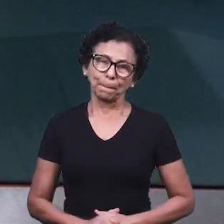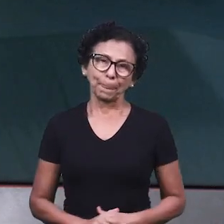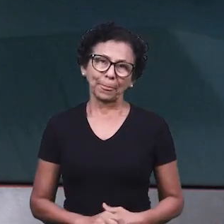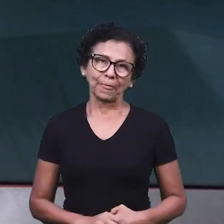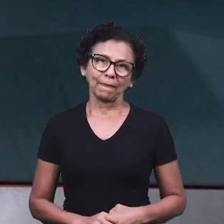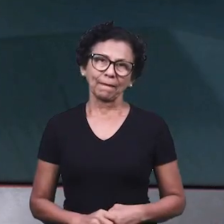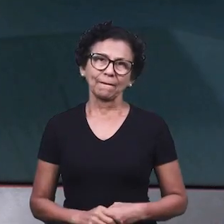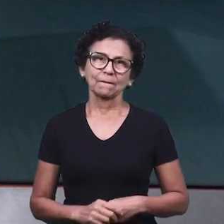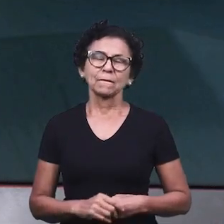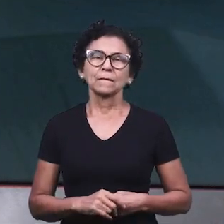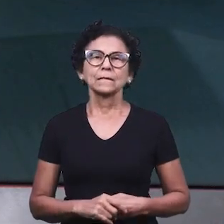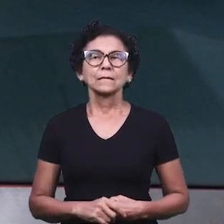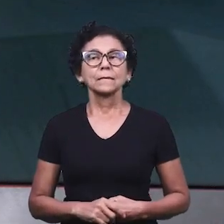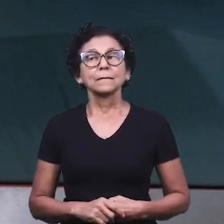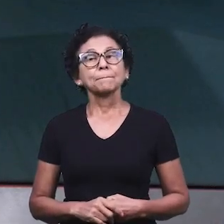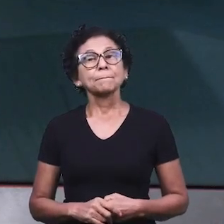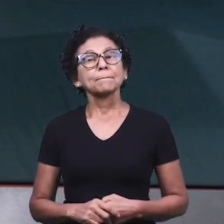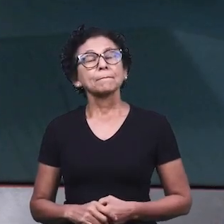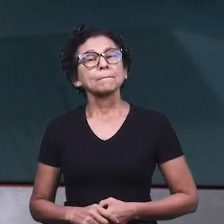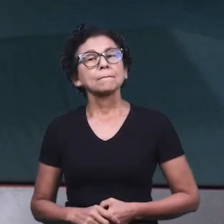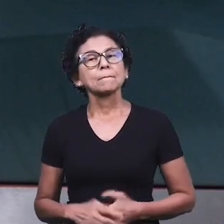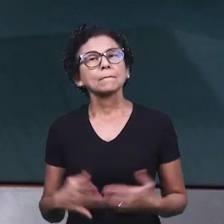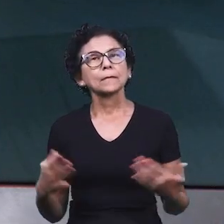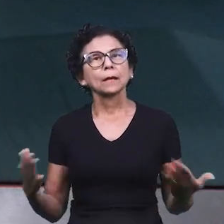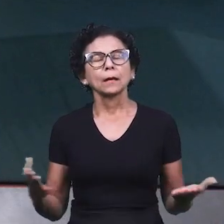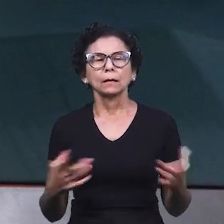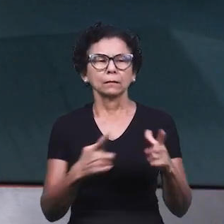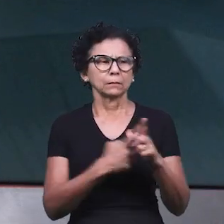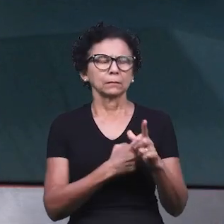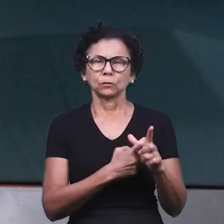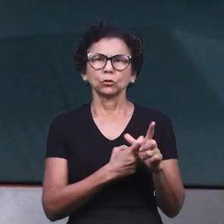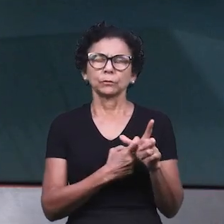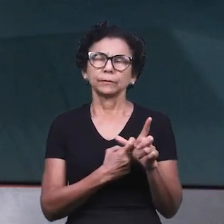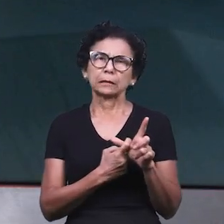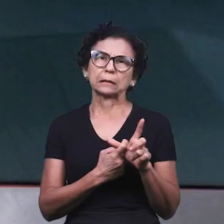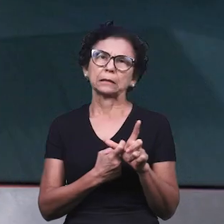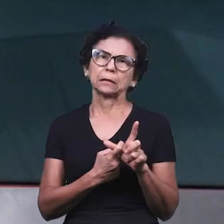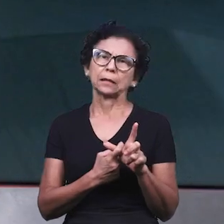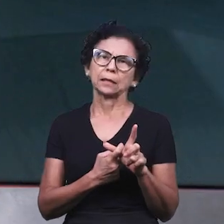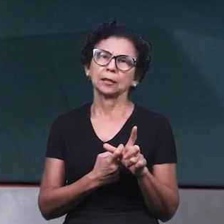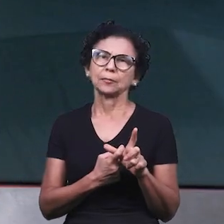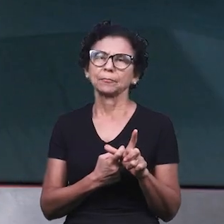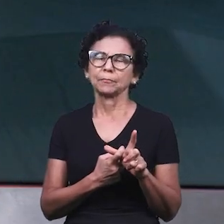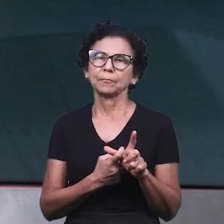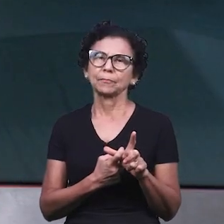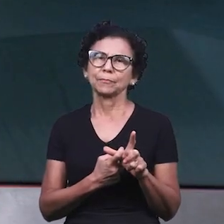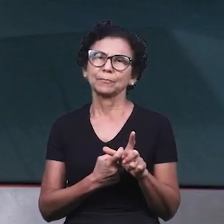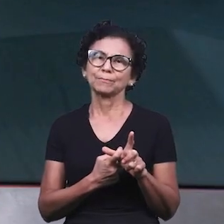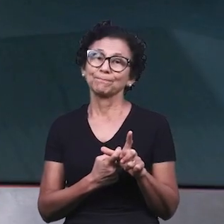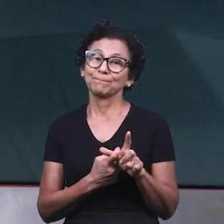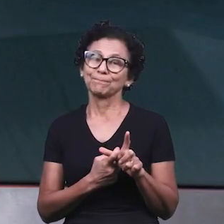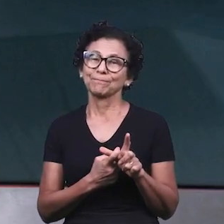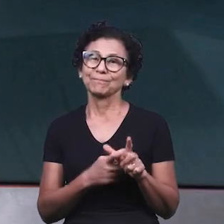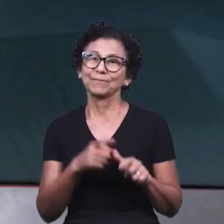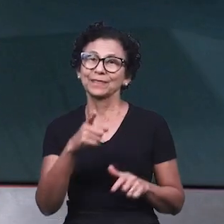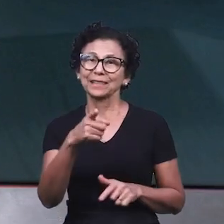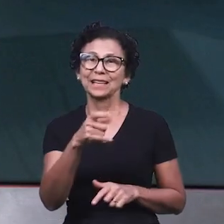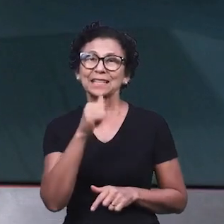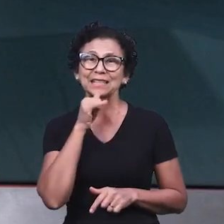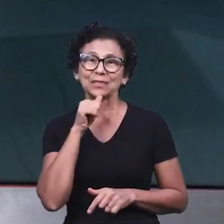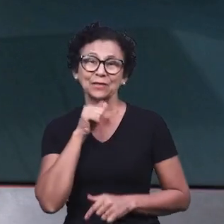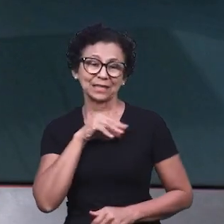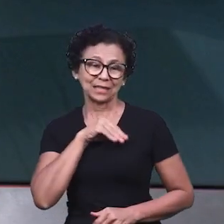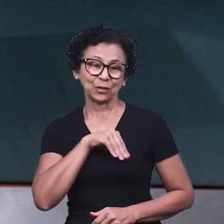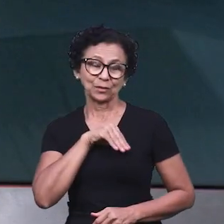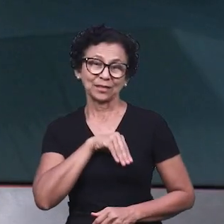casos, essa dívida pode ser com pagamento, né, amarrado ao